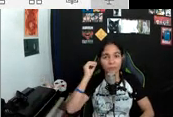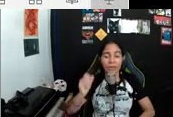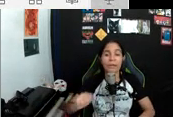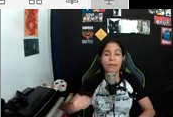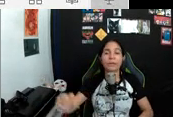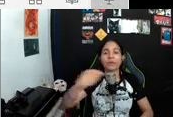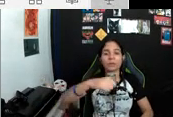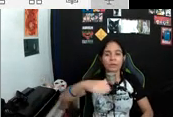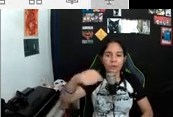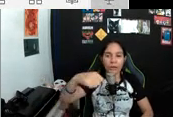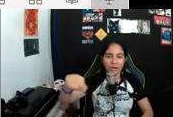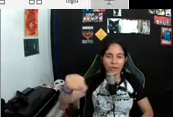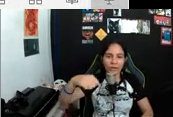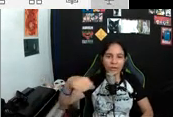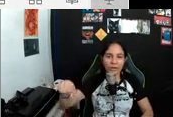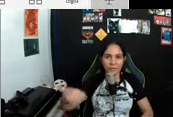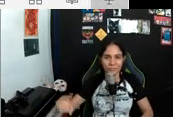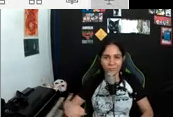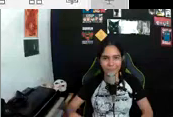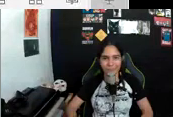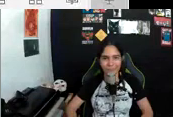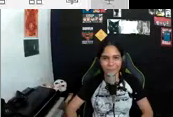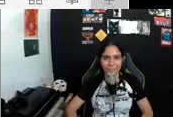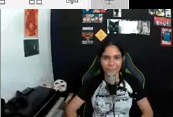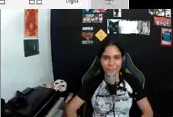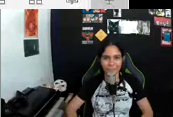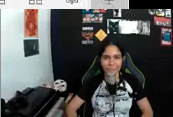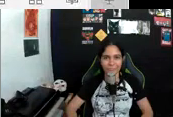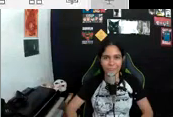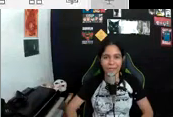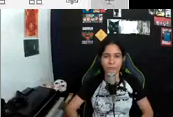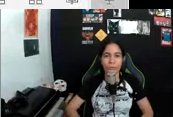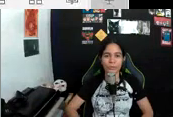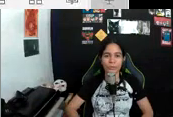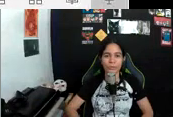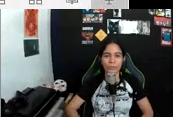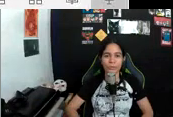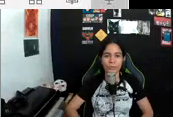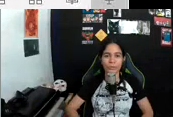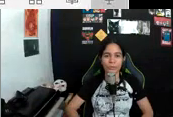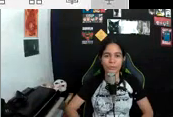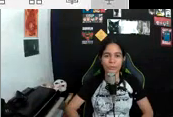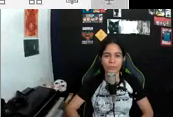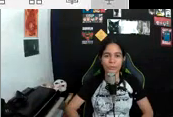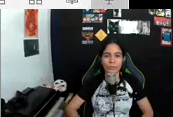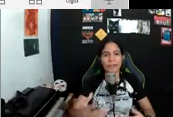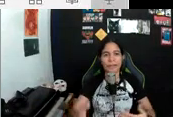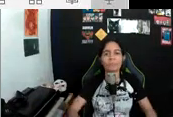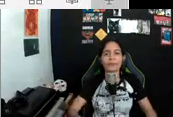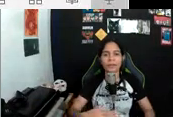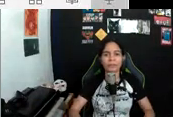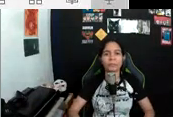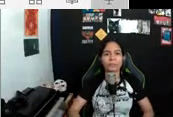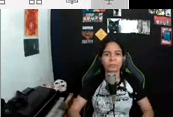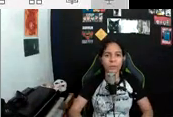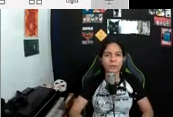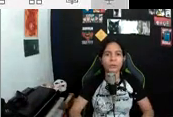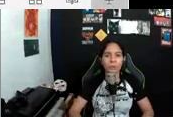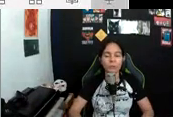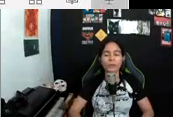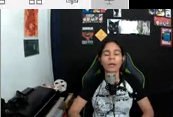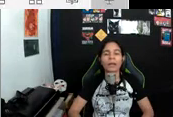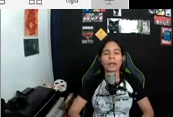seu trabalho. E tudo registrado. Certo? Porque começou as pacientes saírem bem, ter